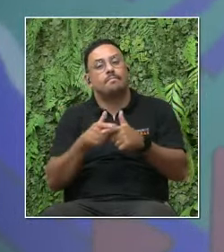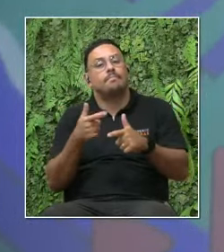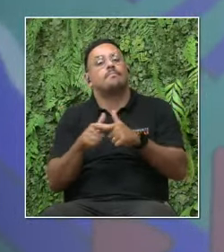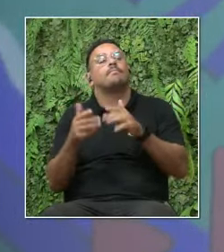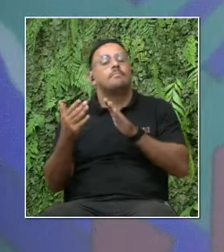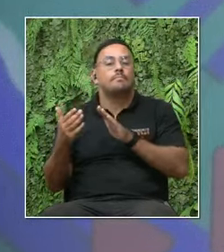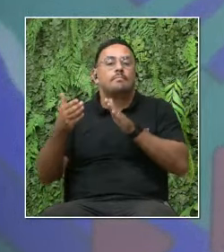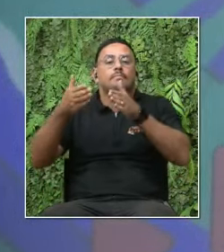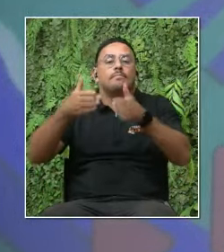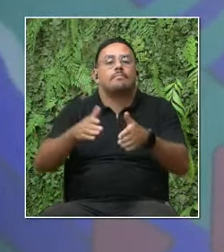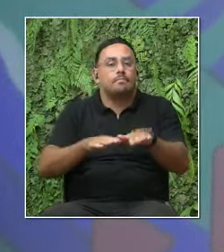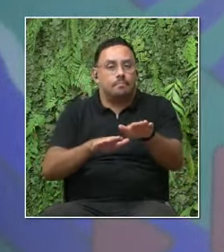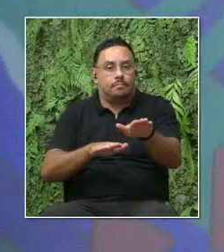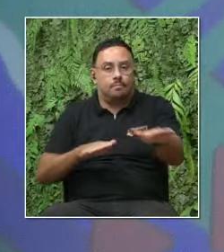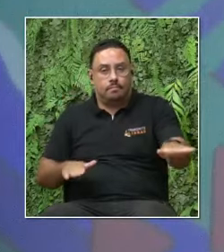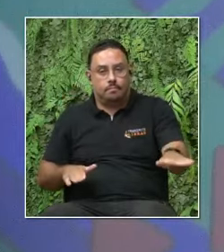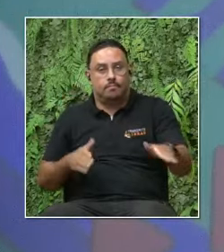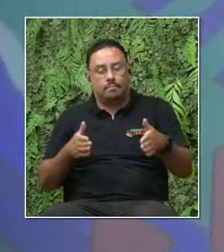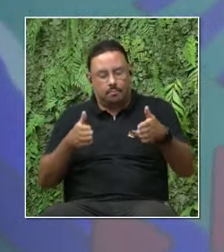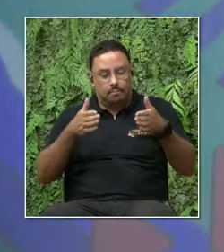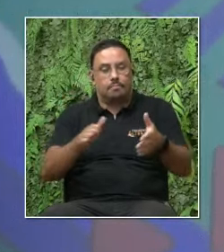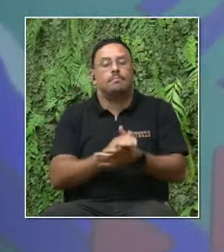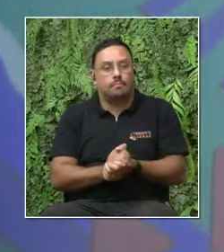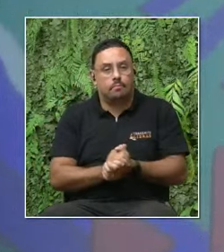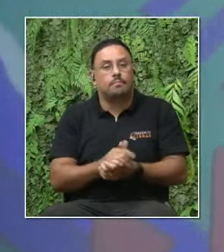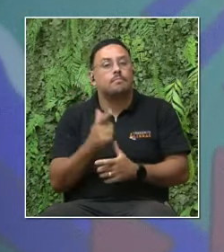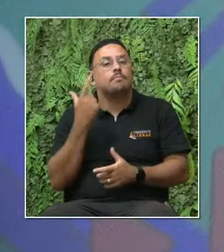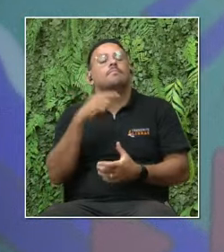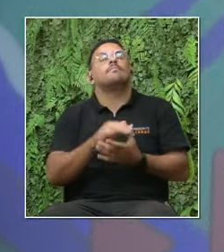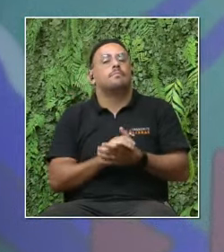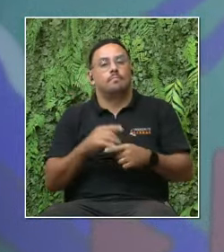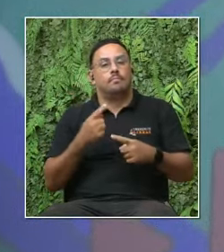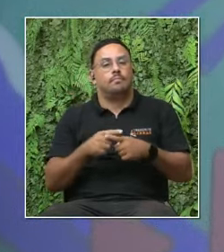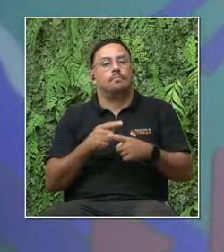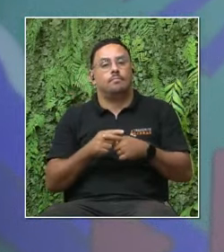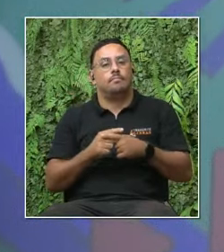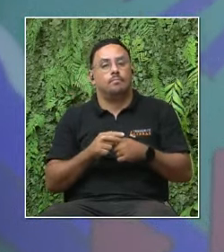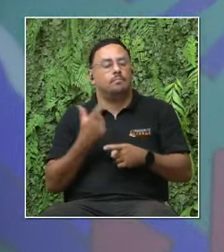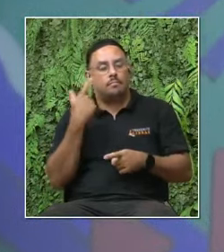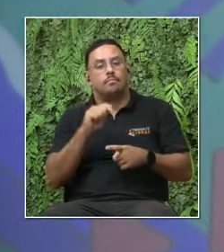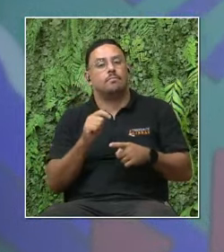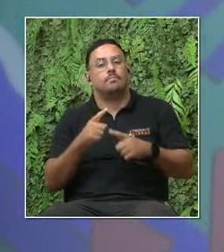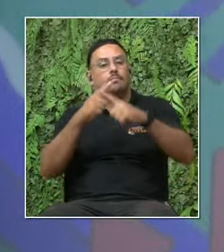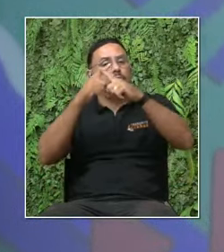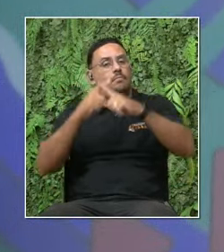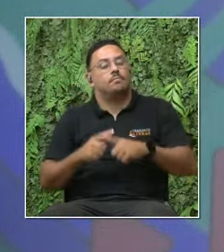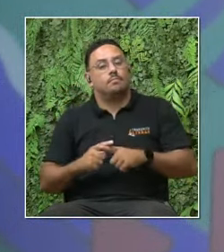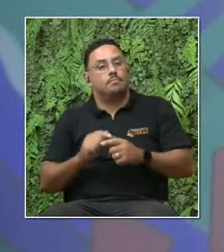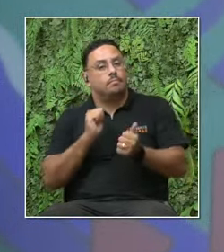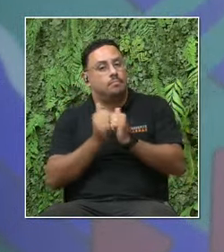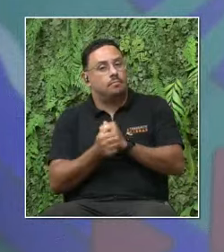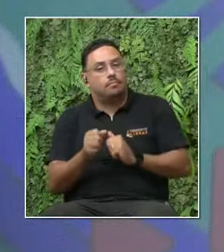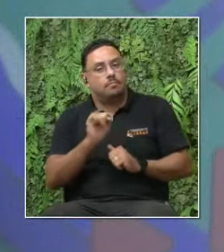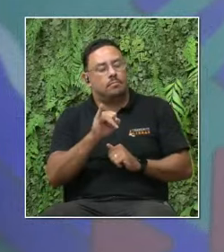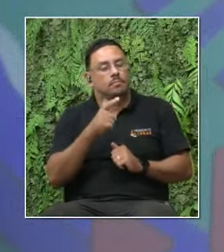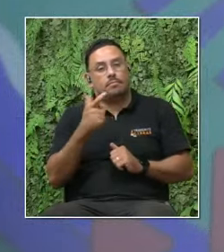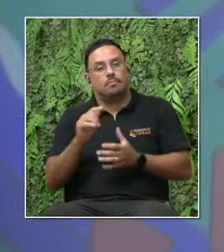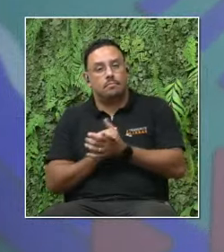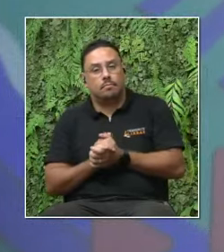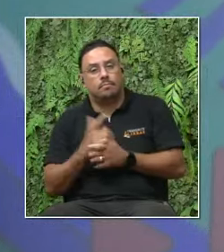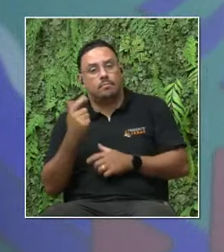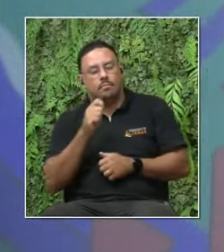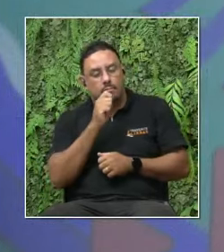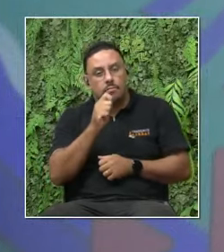chegar iar e chegar na cabine mas chegou porque não dá para fazer clássico não dá para fazer jogo se não tiver o outro